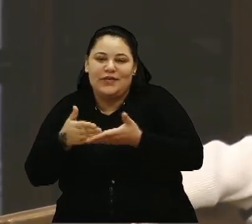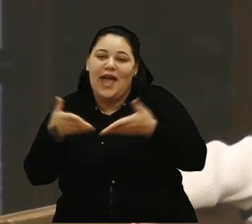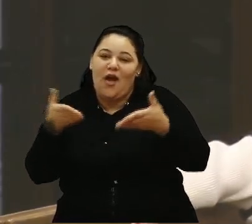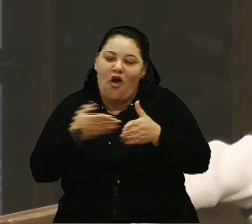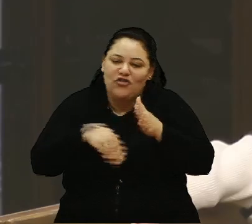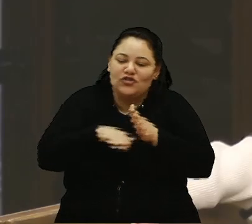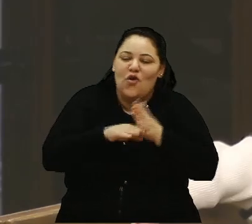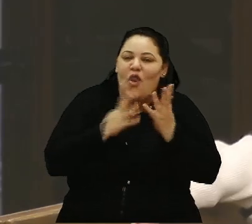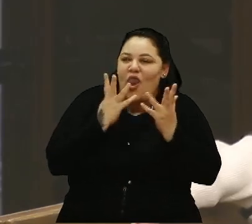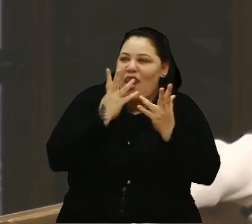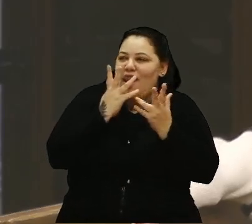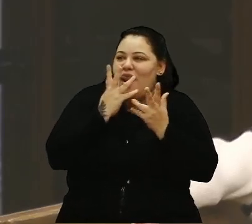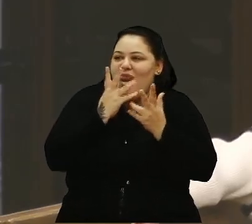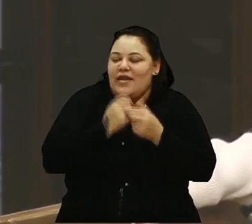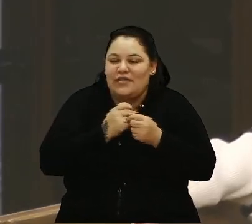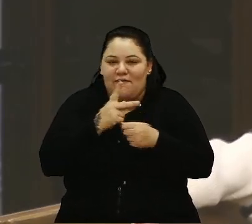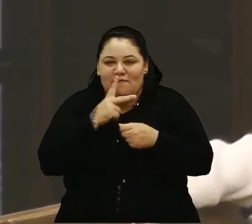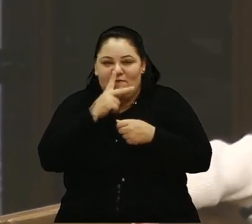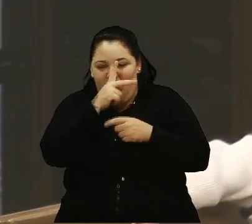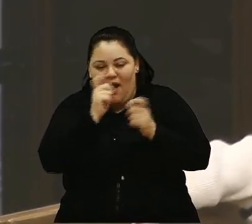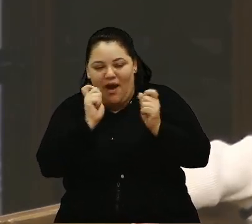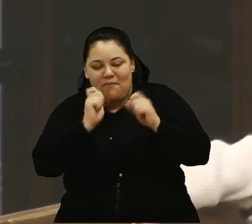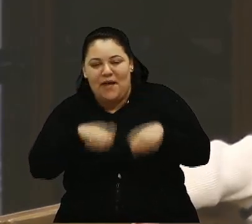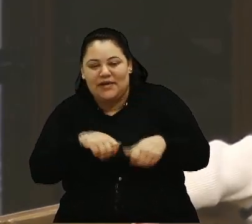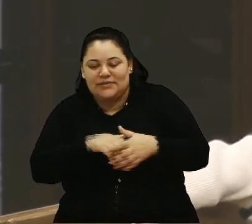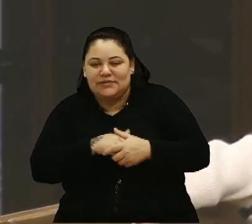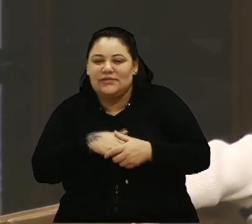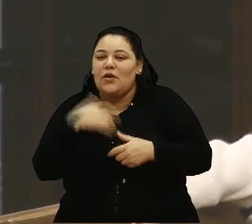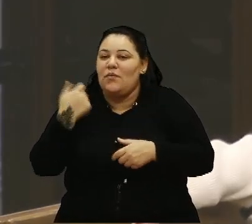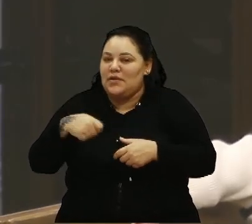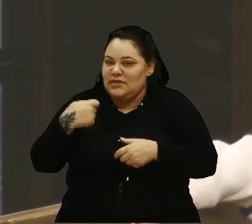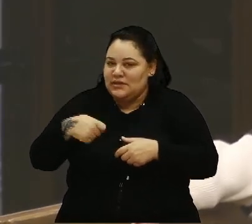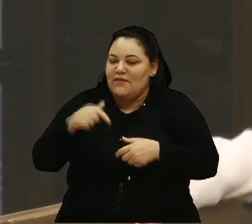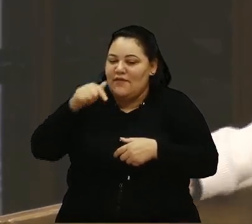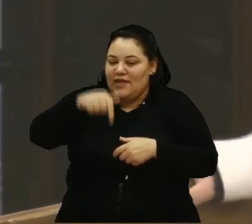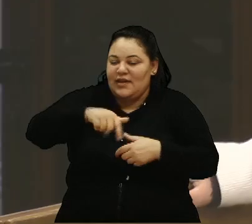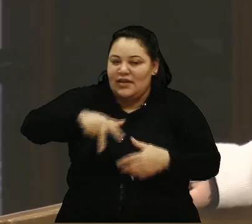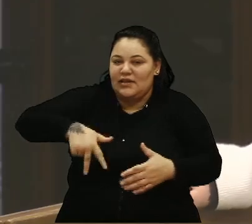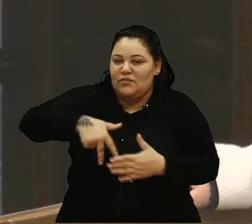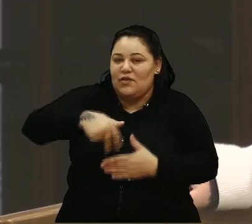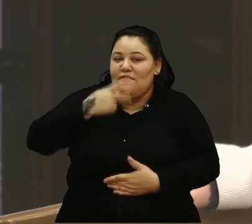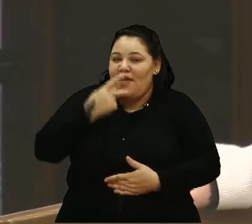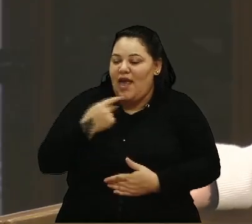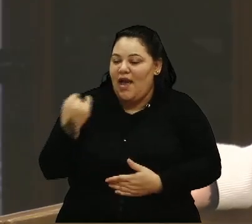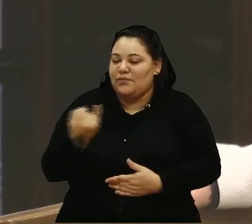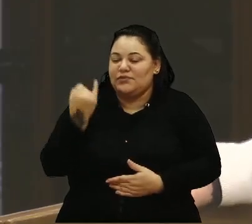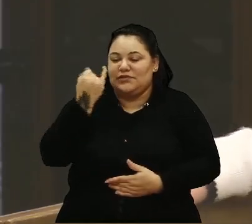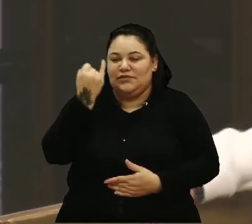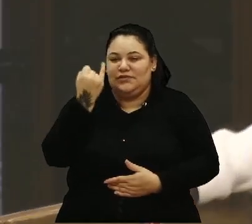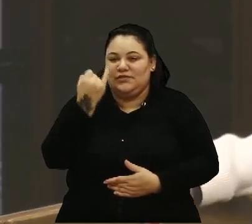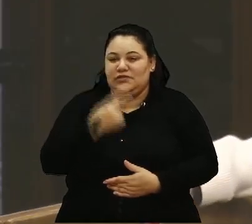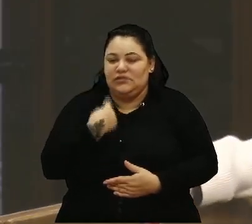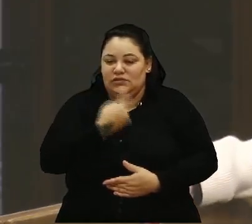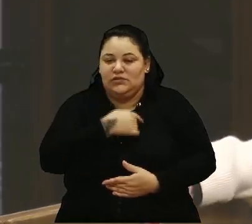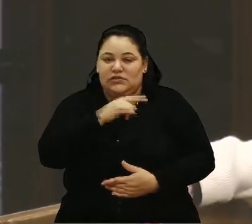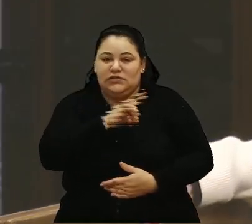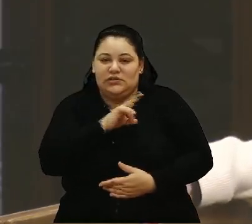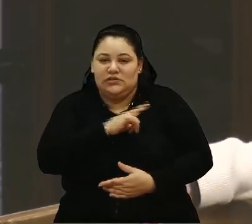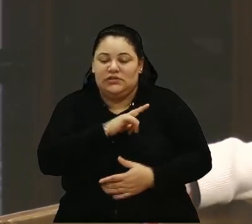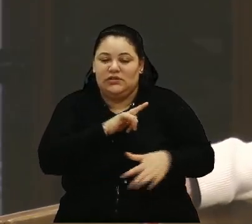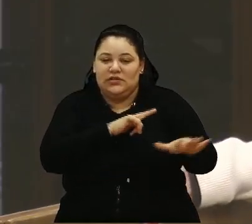veio potente. Então, eu não poderia deixar de subir nessa tribuna para dizer da importância de nós termos a Semana da